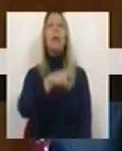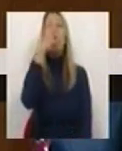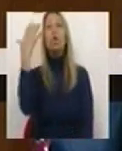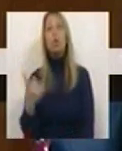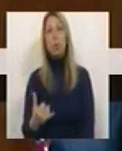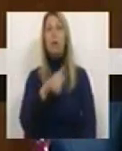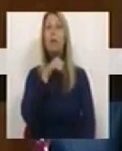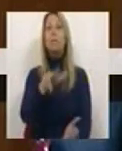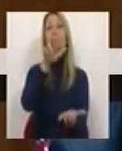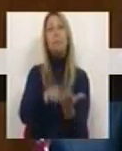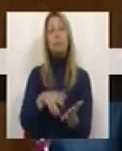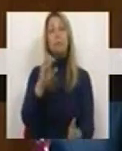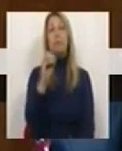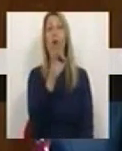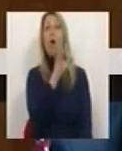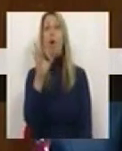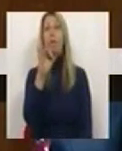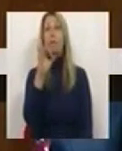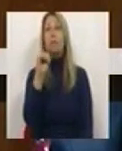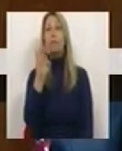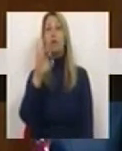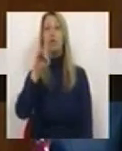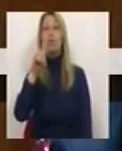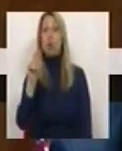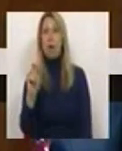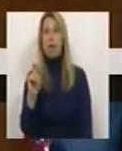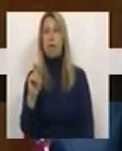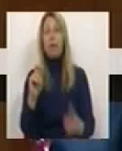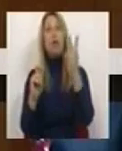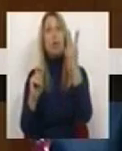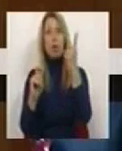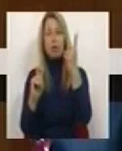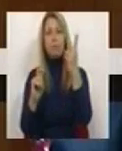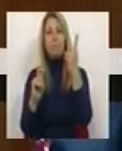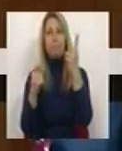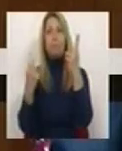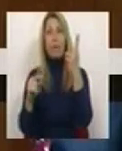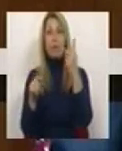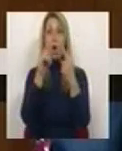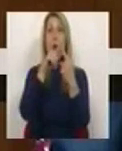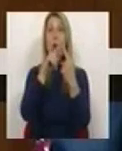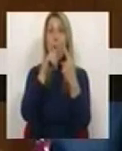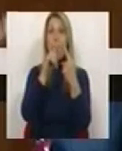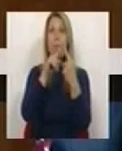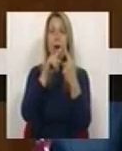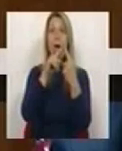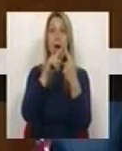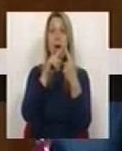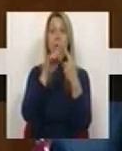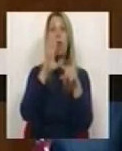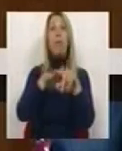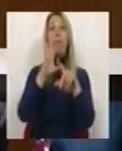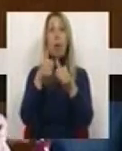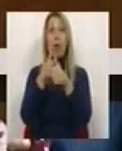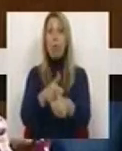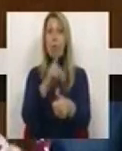concessão offshore e há 2 depois concessões offshore. Uma delas, por